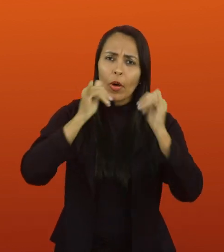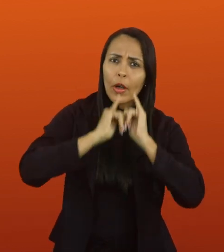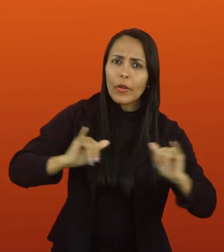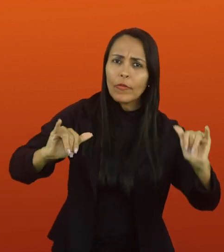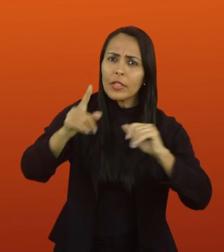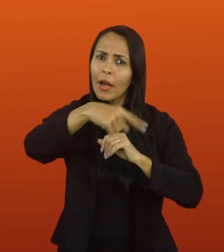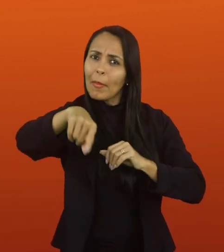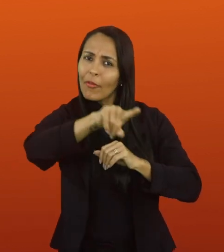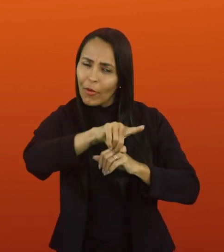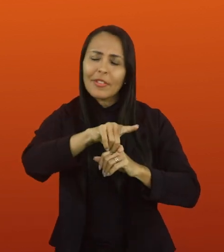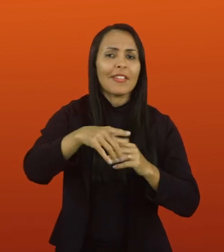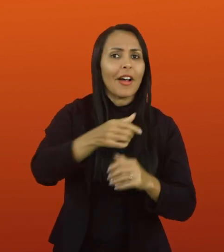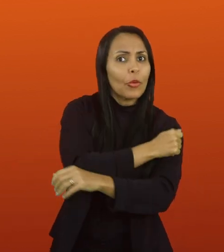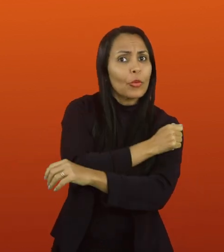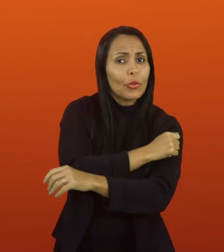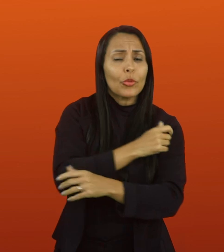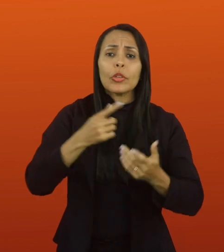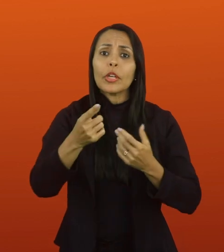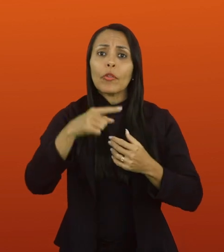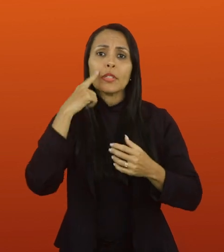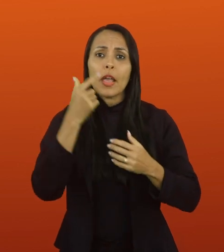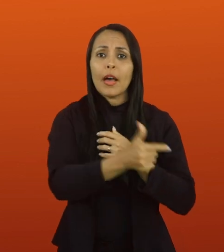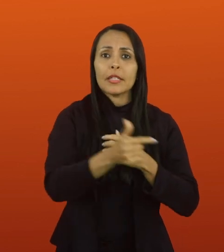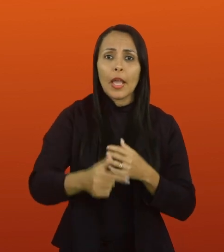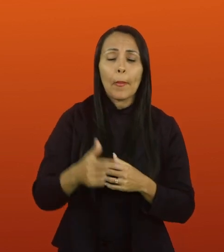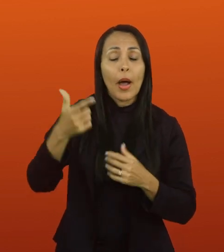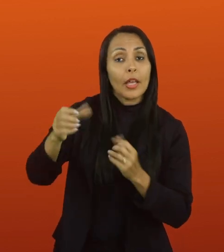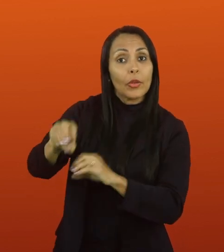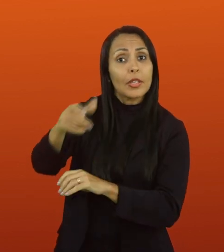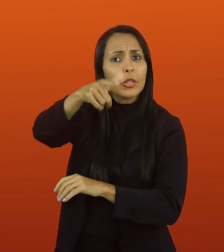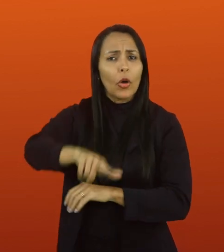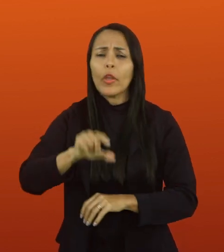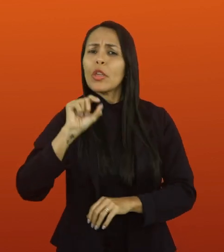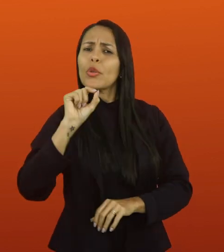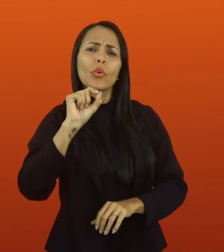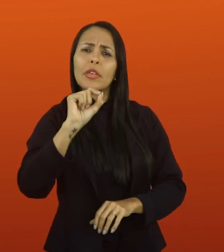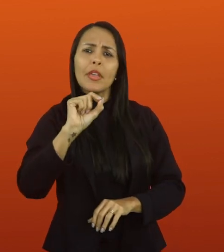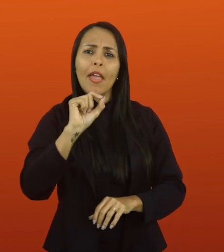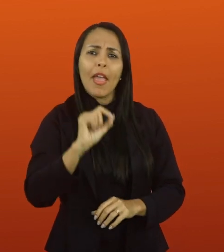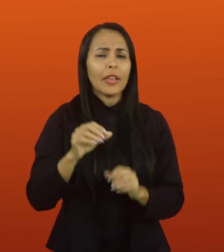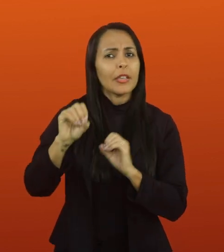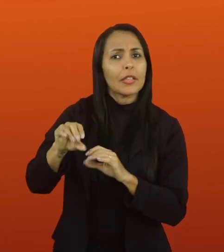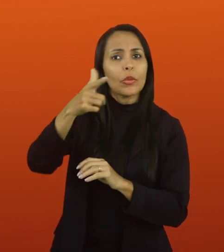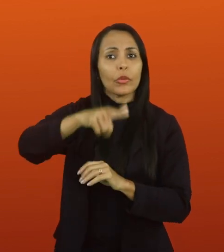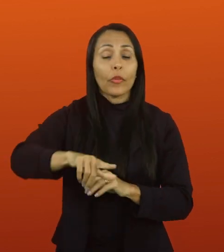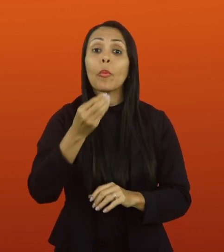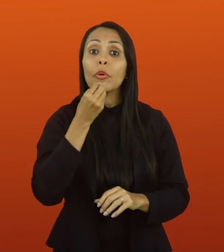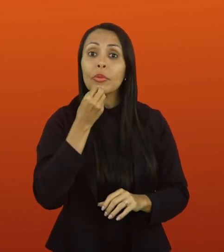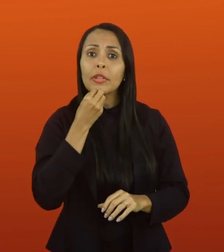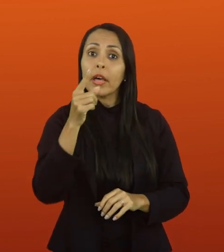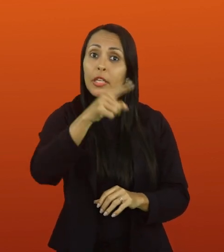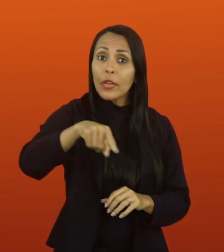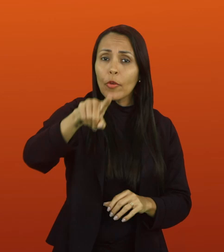uma novidade para vocês, que será a semana de reensino. E o que é a semana de reensino? É a